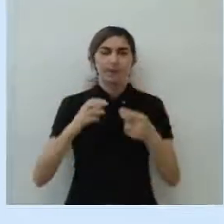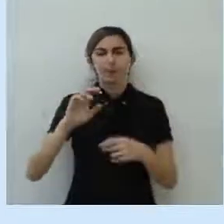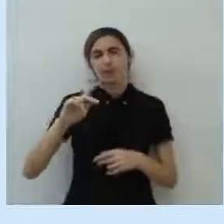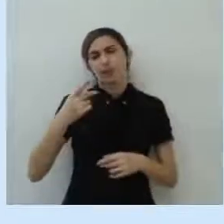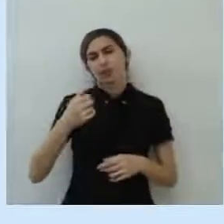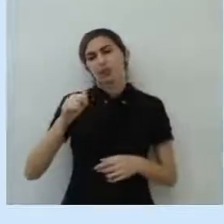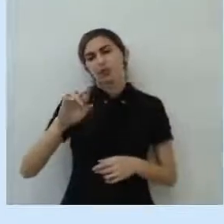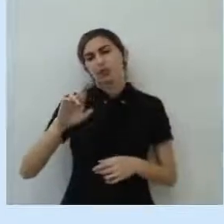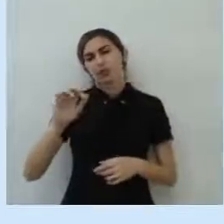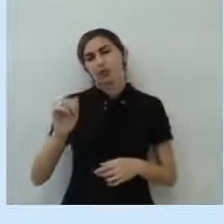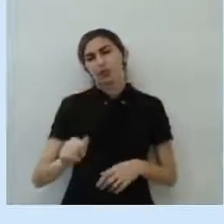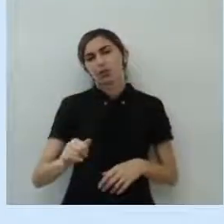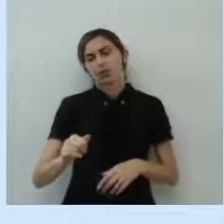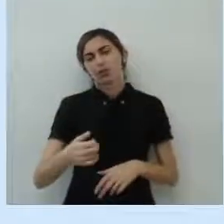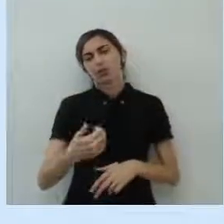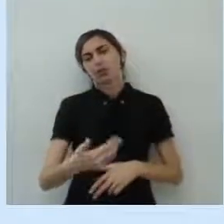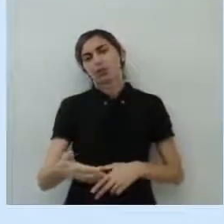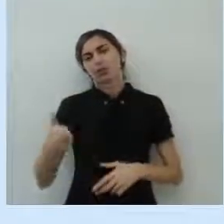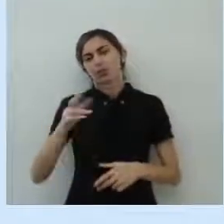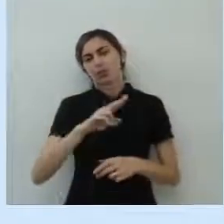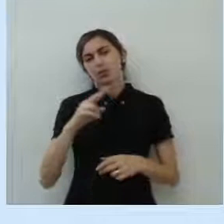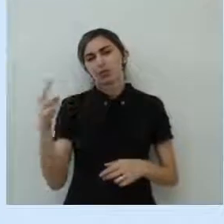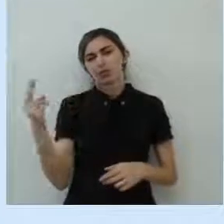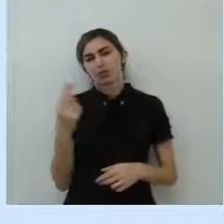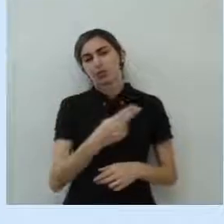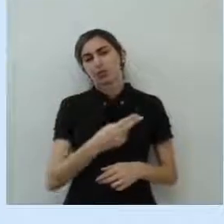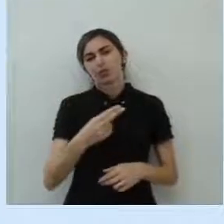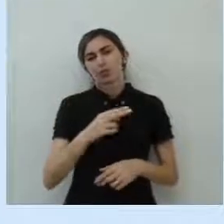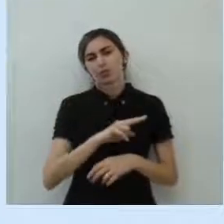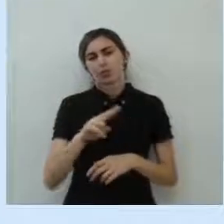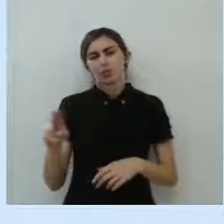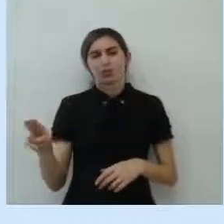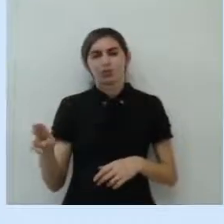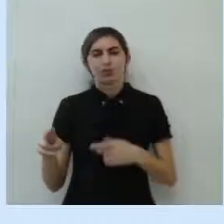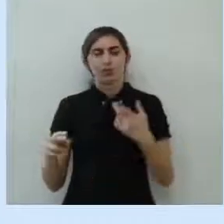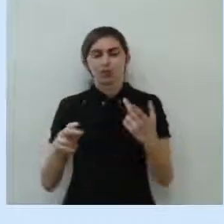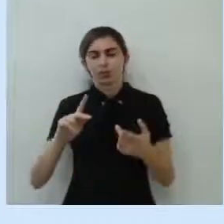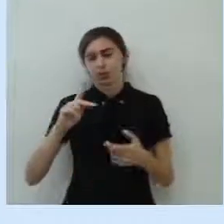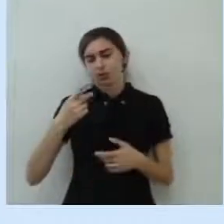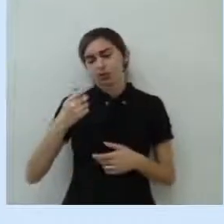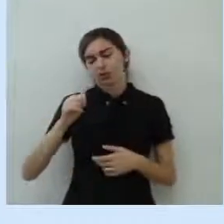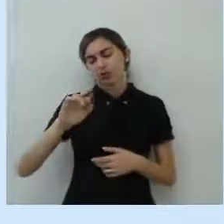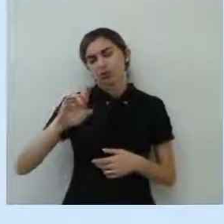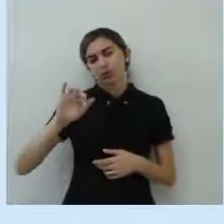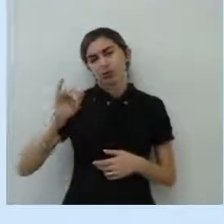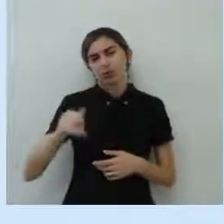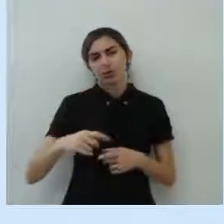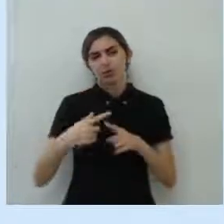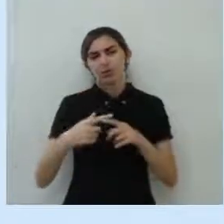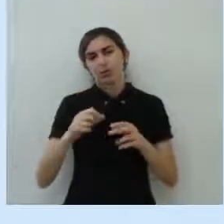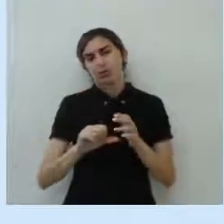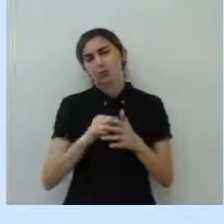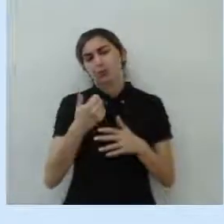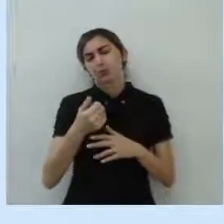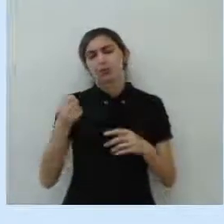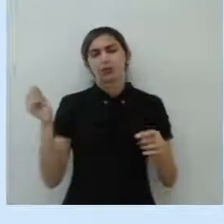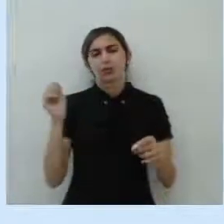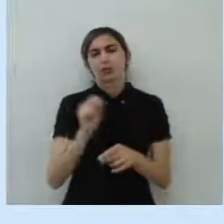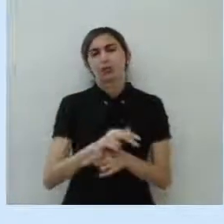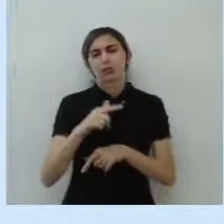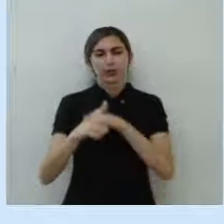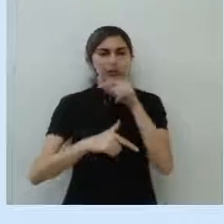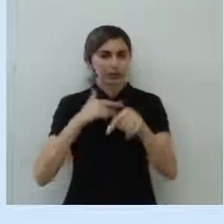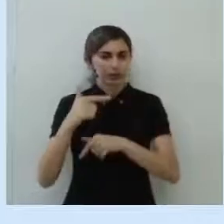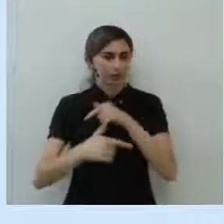Chacrinha que passou a ser chamado por esse termo. Então, Chacrinha, por causa do primeiro emprego em rádio